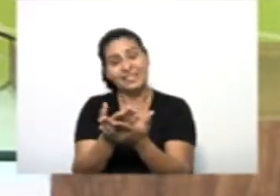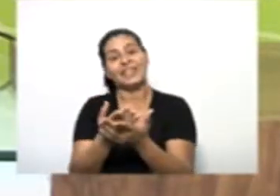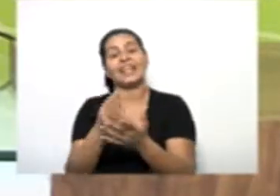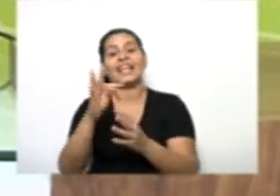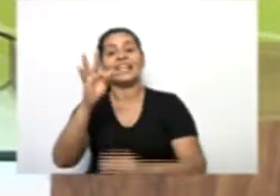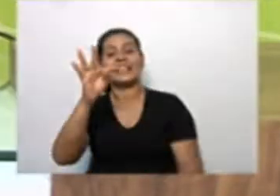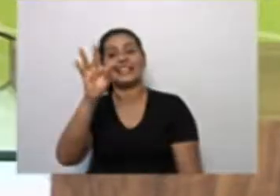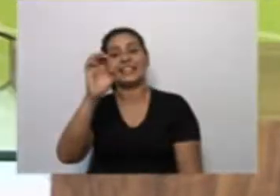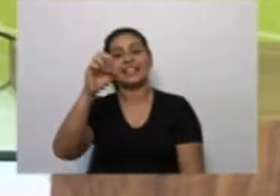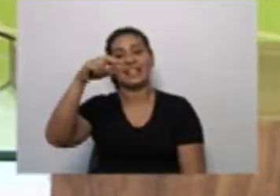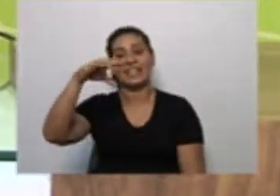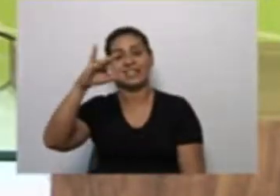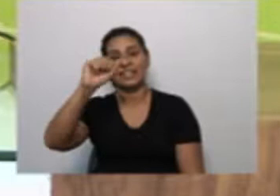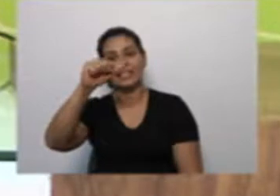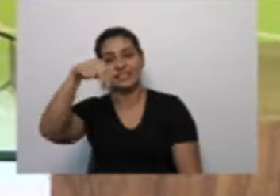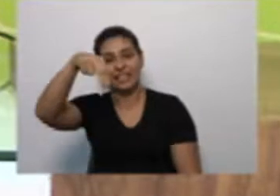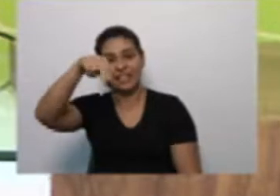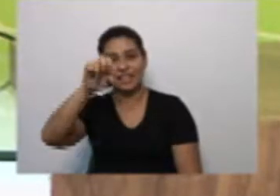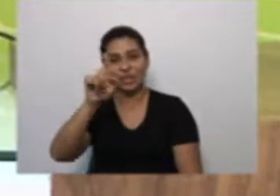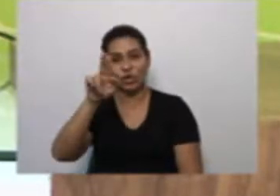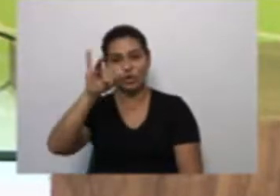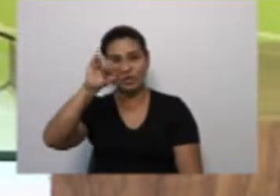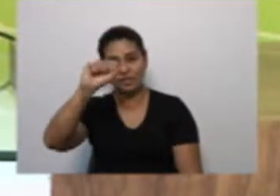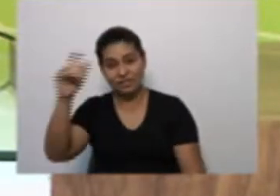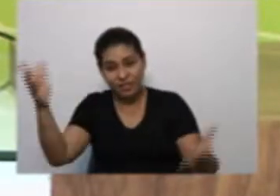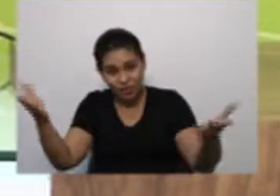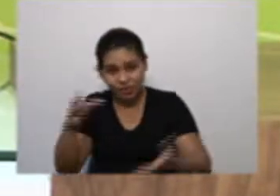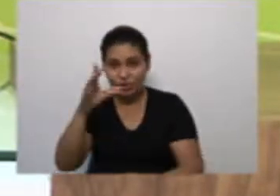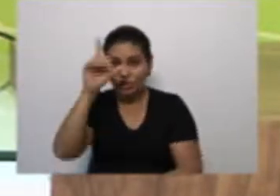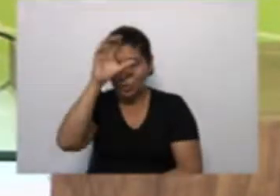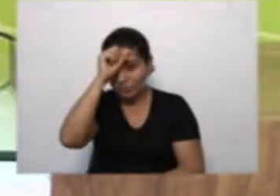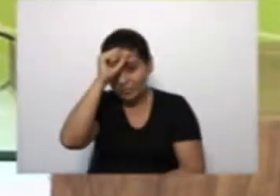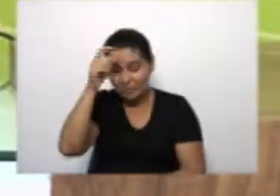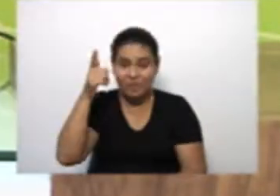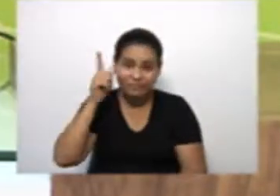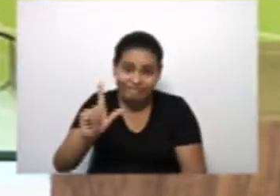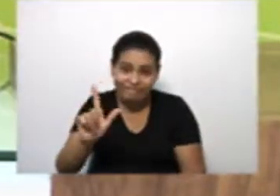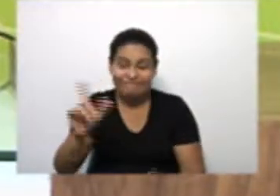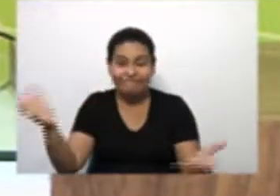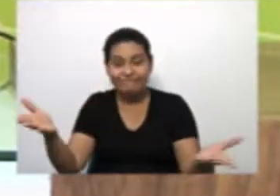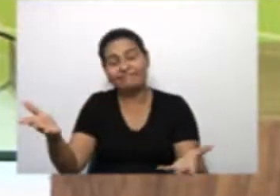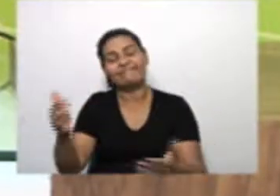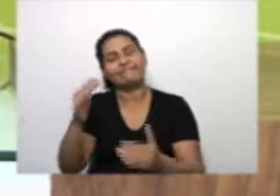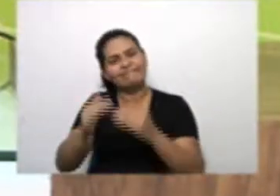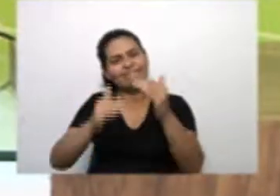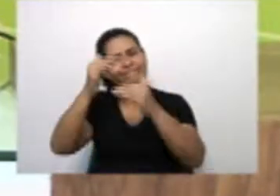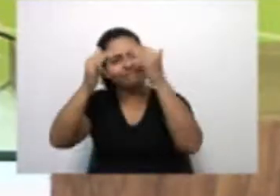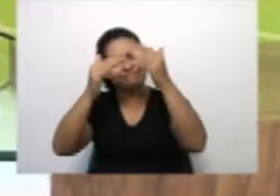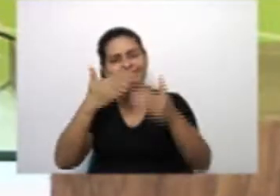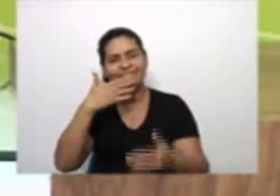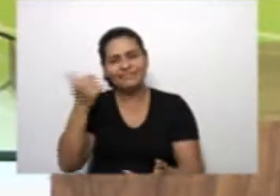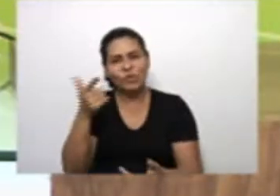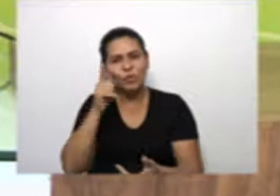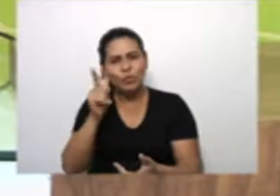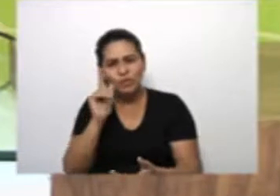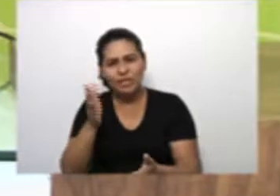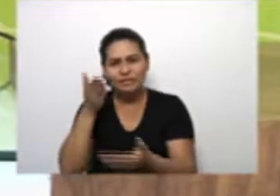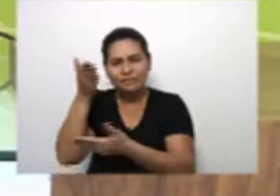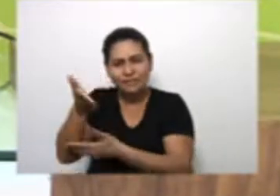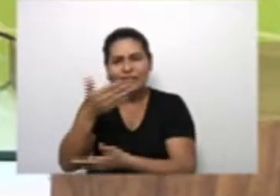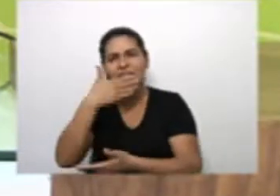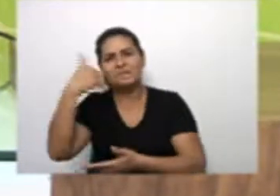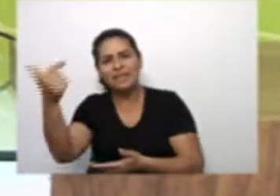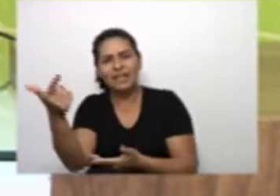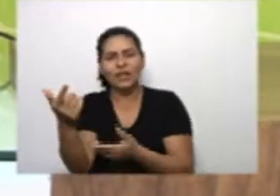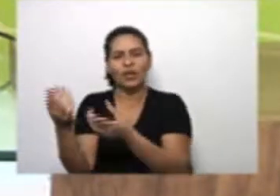de negociação. Esperamos que vocês hoje consigam obter o máximo de conhecimento possível e consigam sair daqui negociando muito